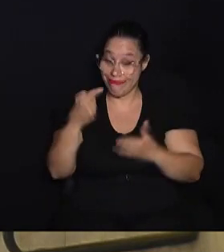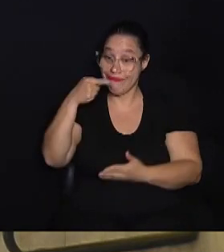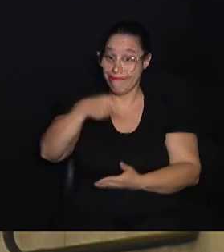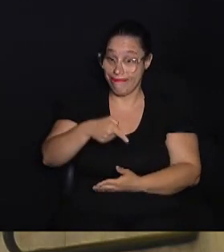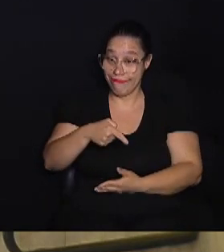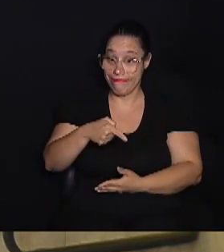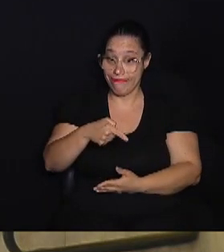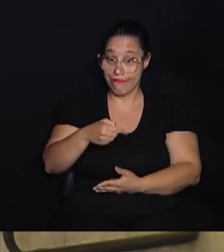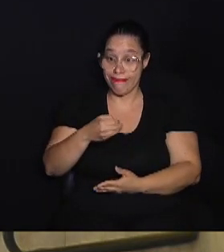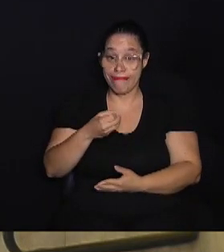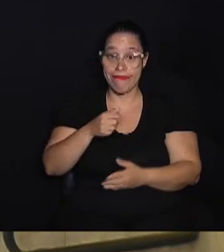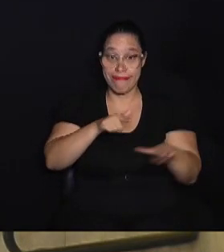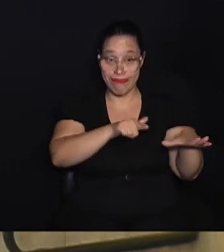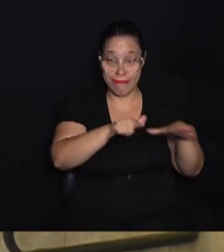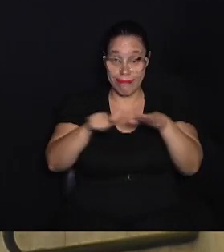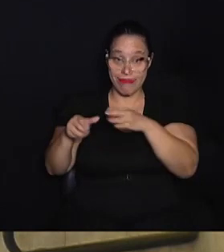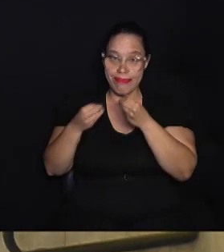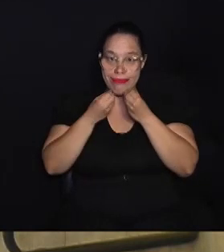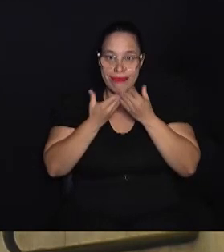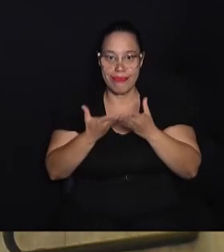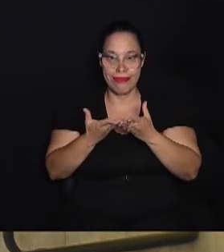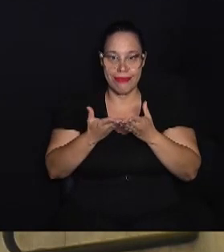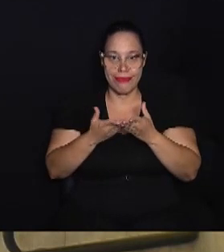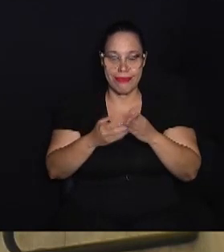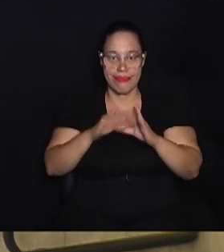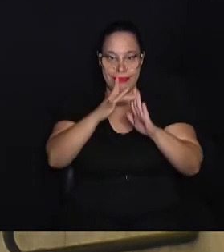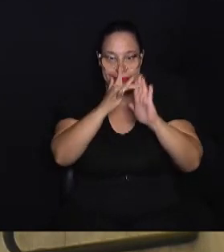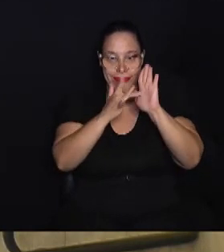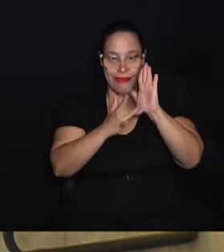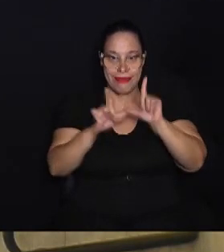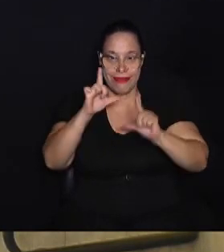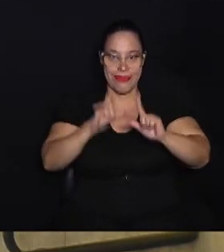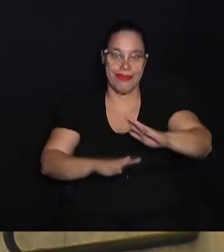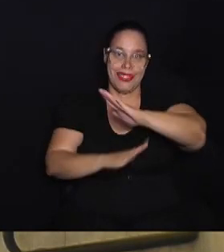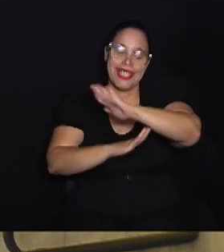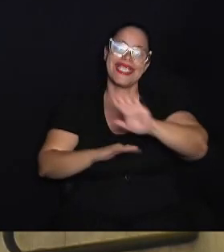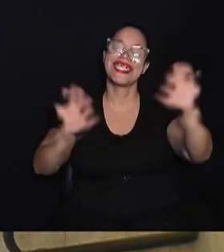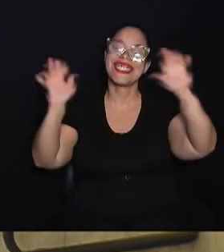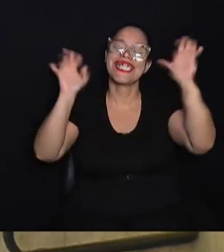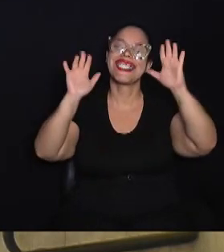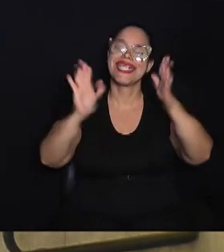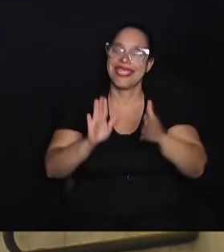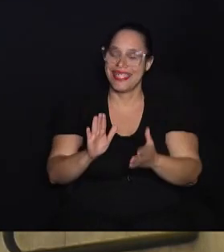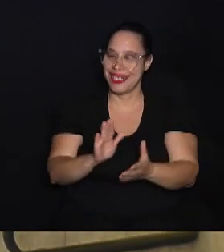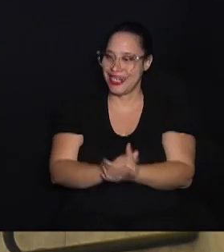por aqui. Uma boa semana a você e continue com a programação da TV Câmara Campinas. Até mais.